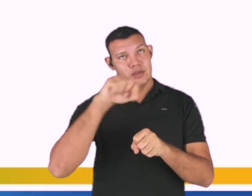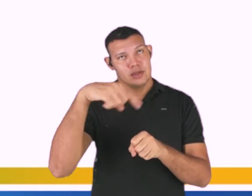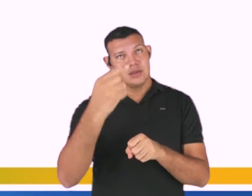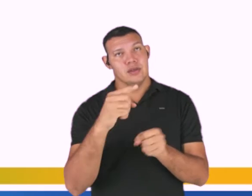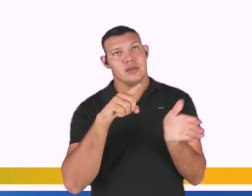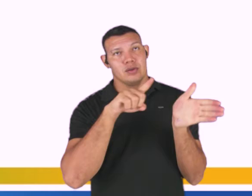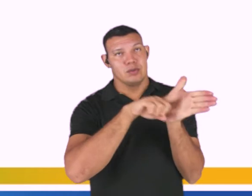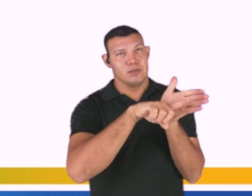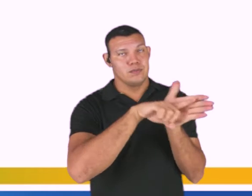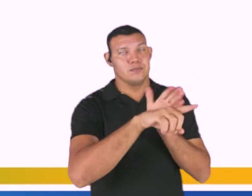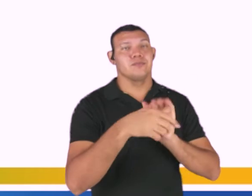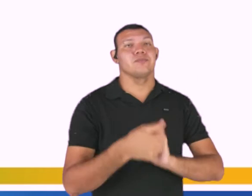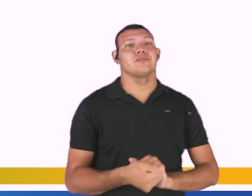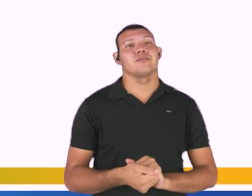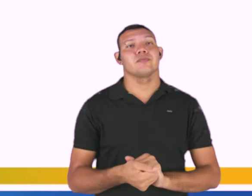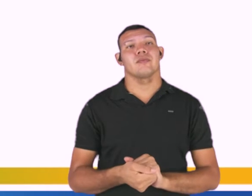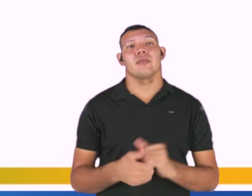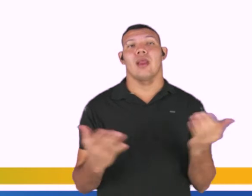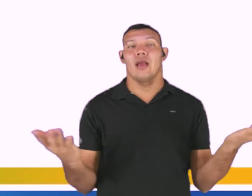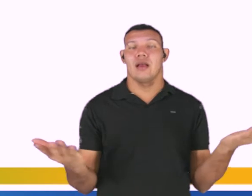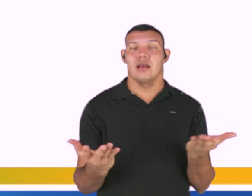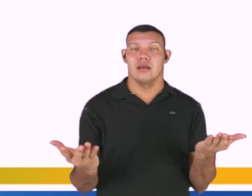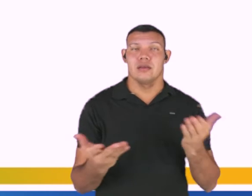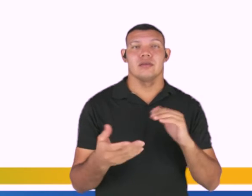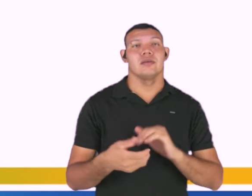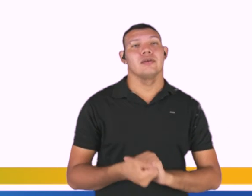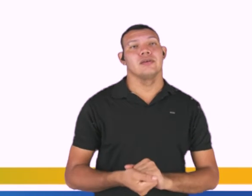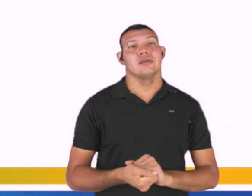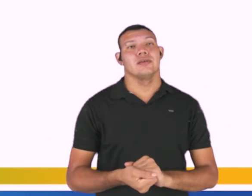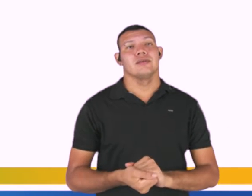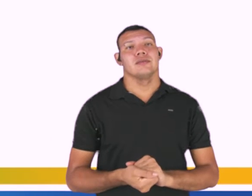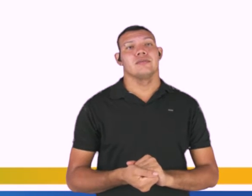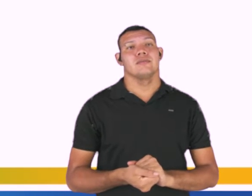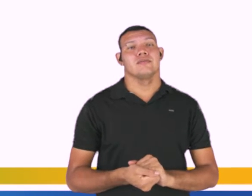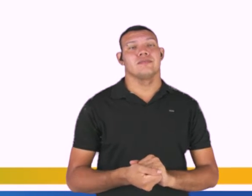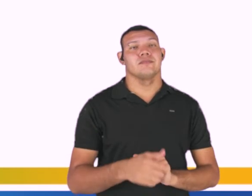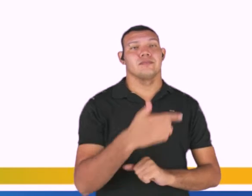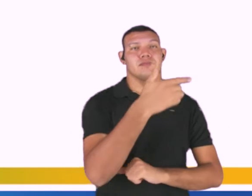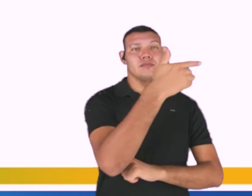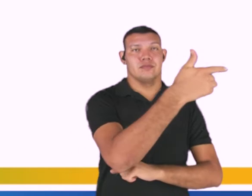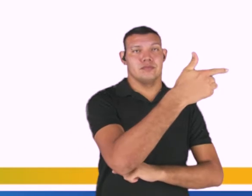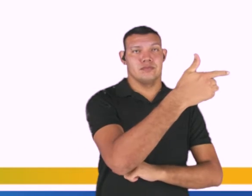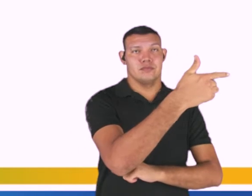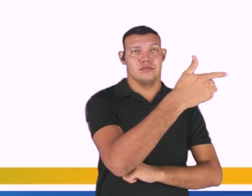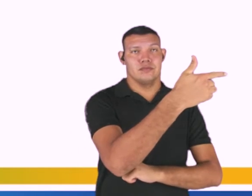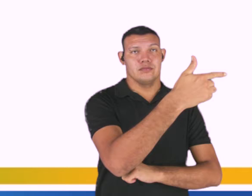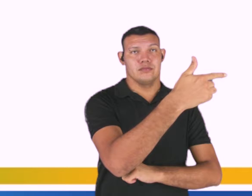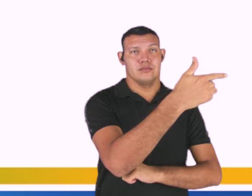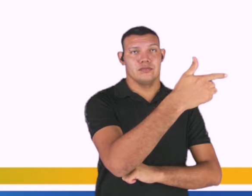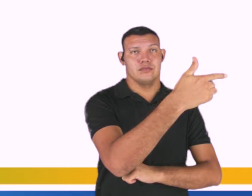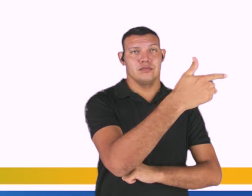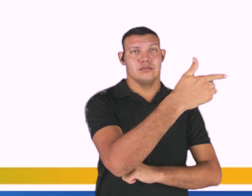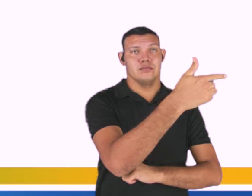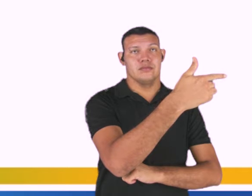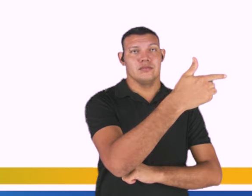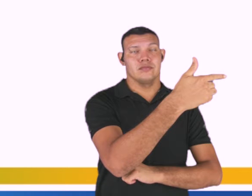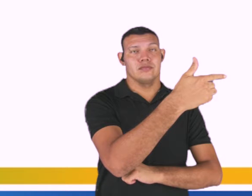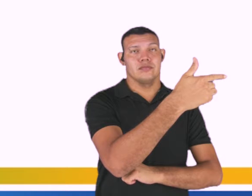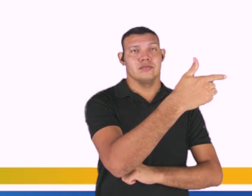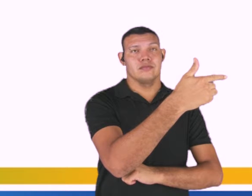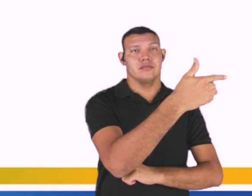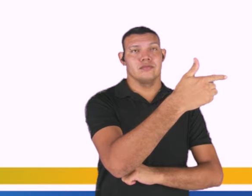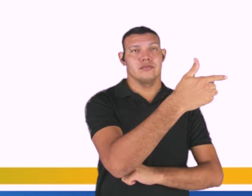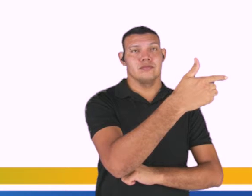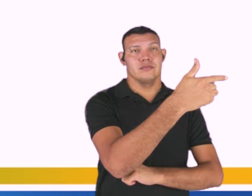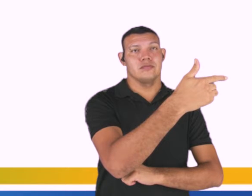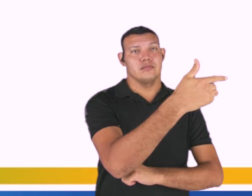comigo. Nesse caso, nós teremos o valor ali de 2 vezes menos 1 elevado à quarta, nós temos o